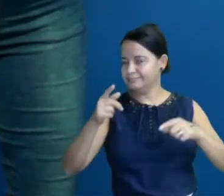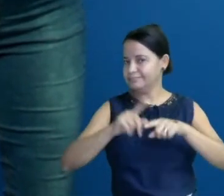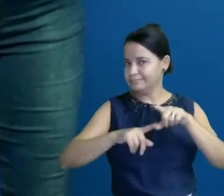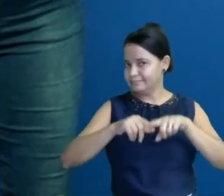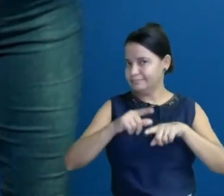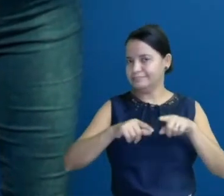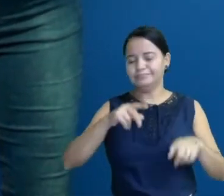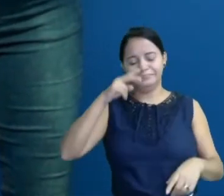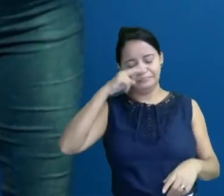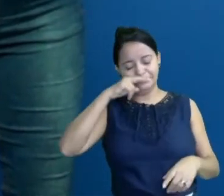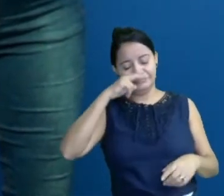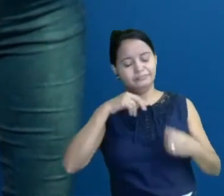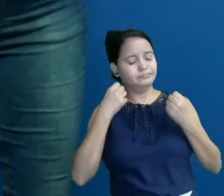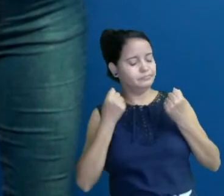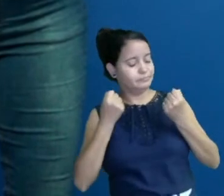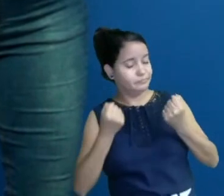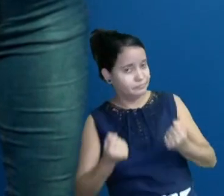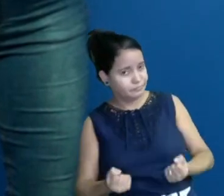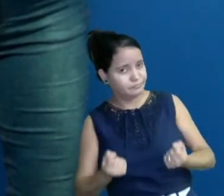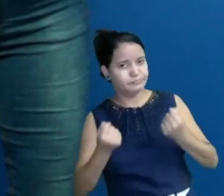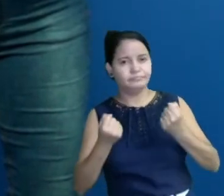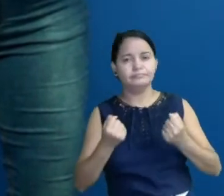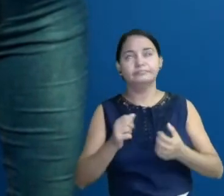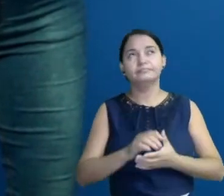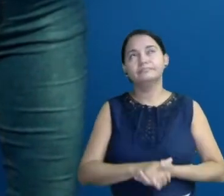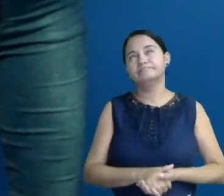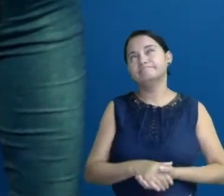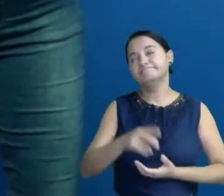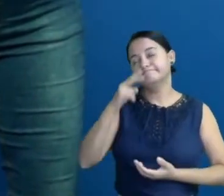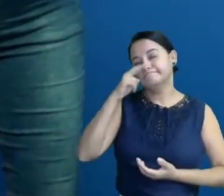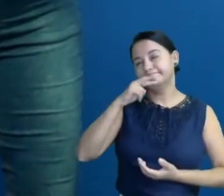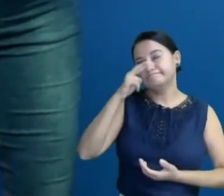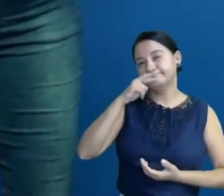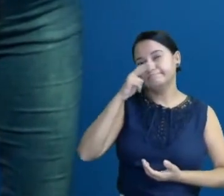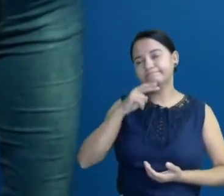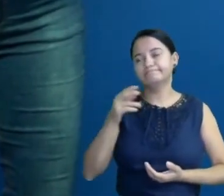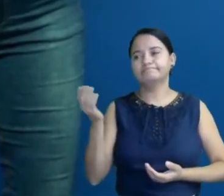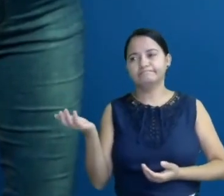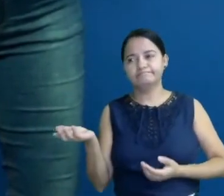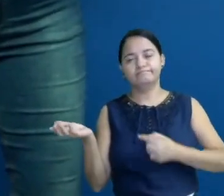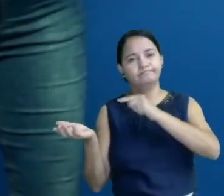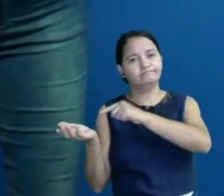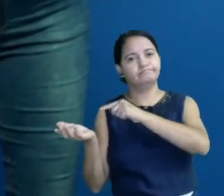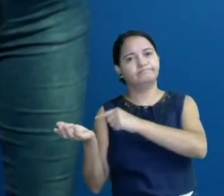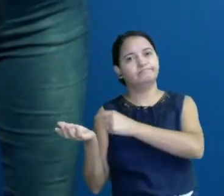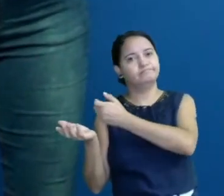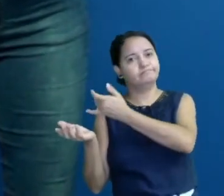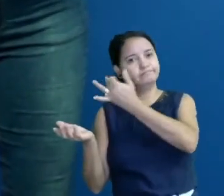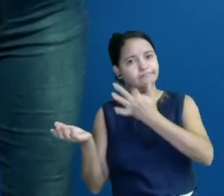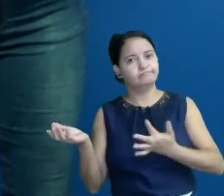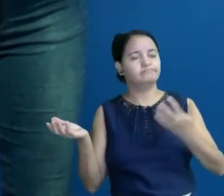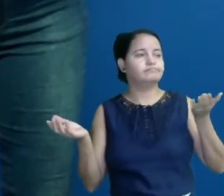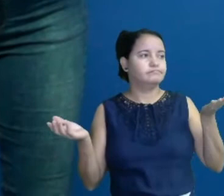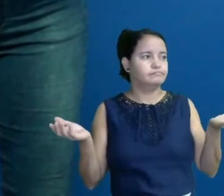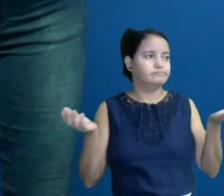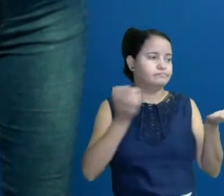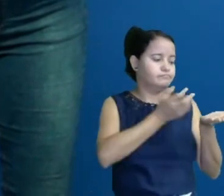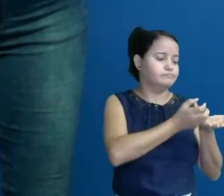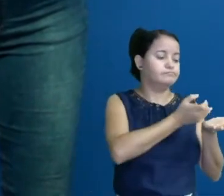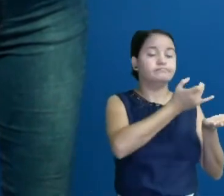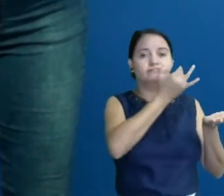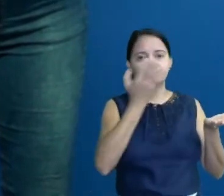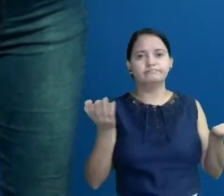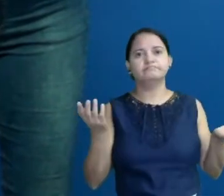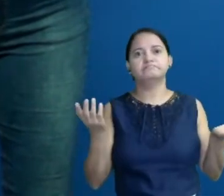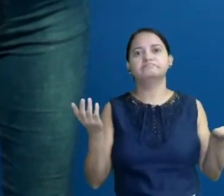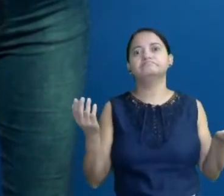daquele tem o mesmo peso se tem a mesma se de um lado tem o mesmo a quantidade que tem do outro então